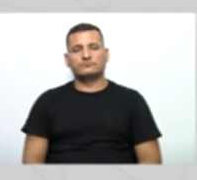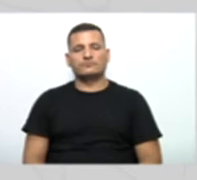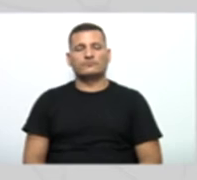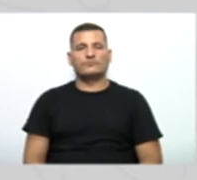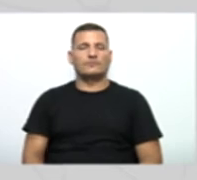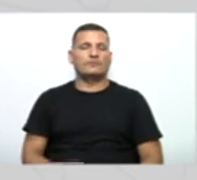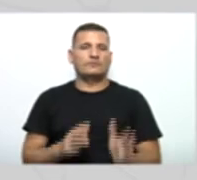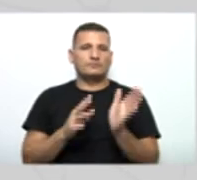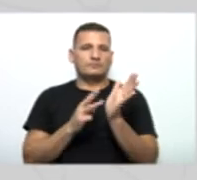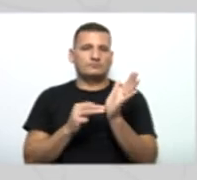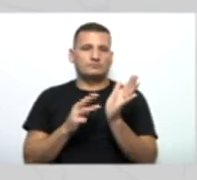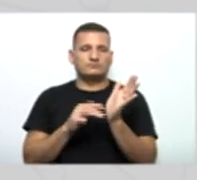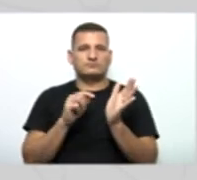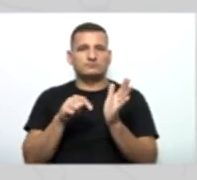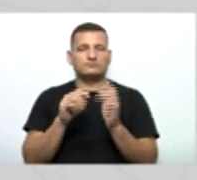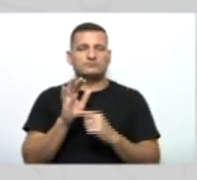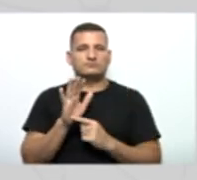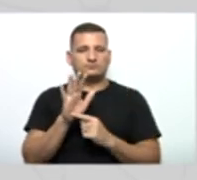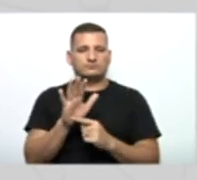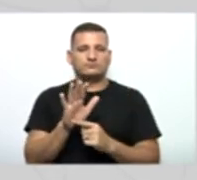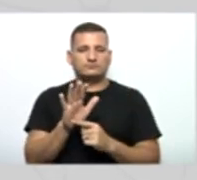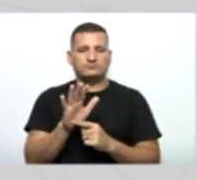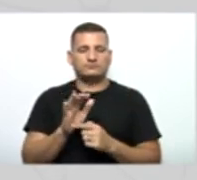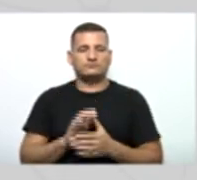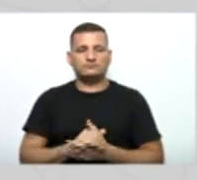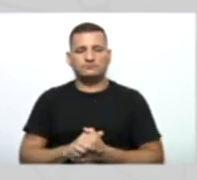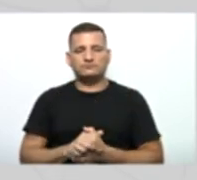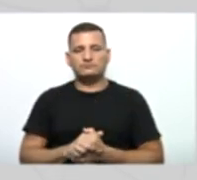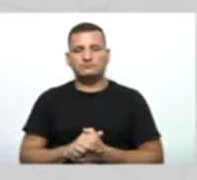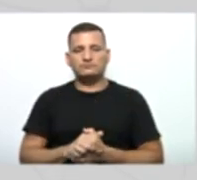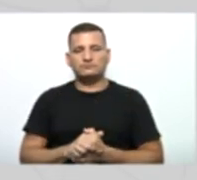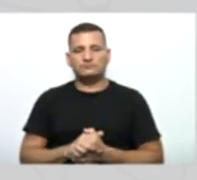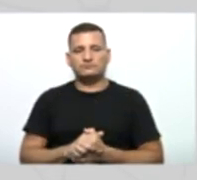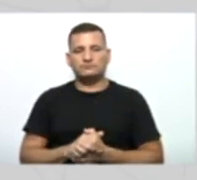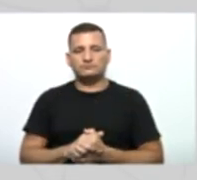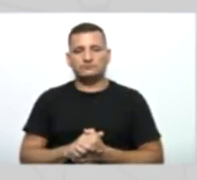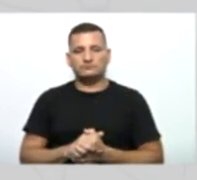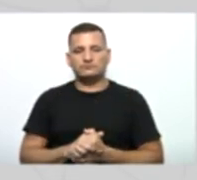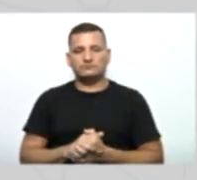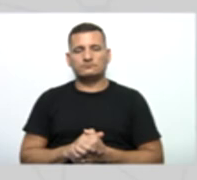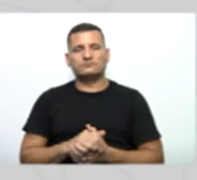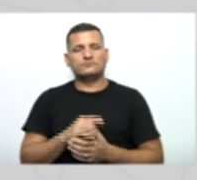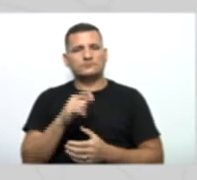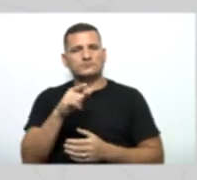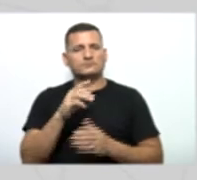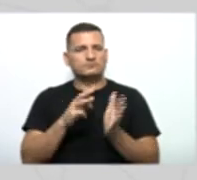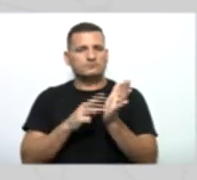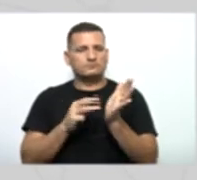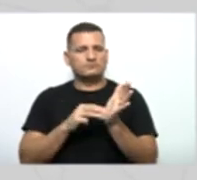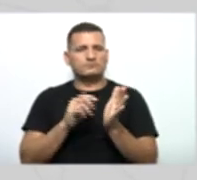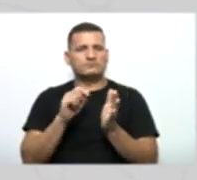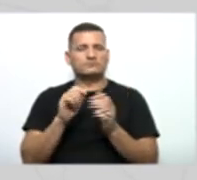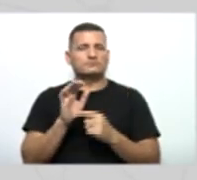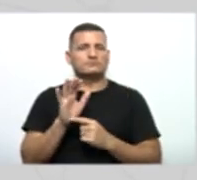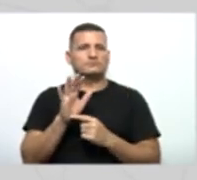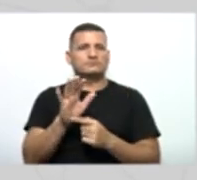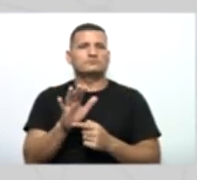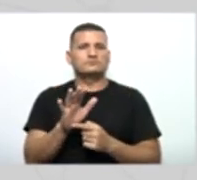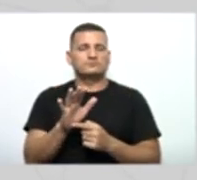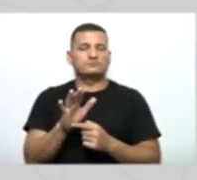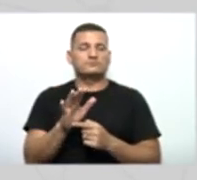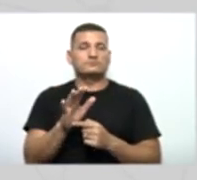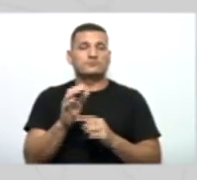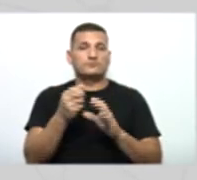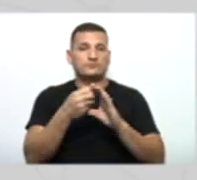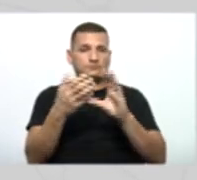chamado exibe. Esse método de classe exibe, ele vai exibir as informações desses atributos que você